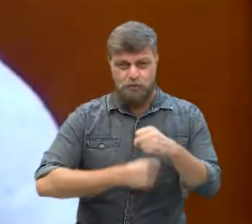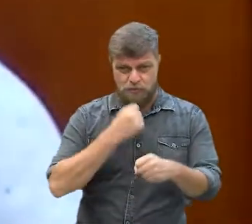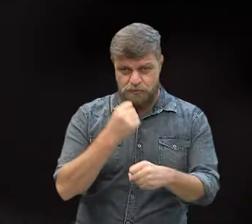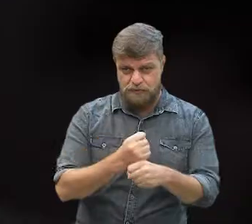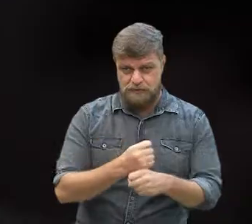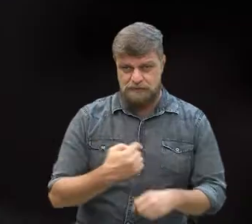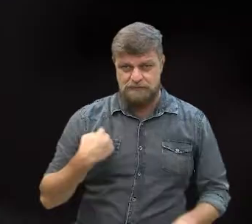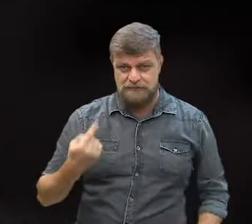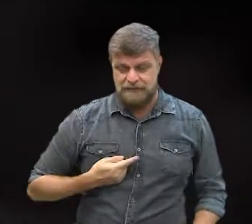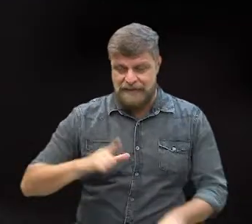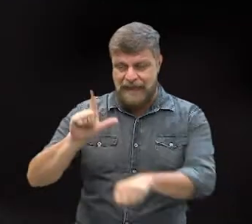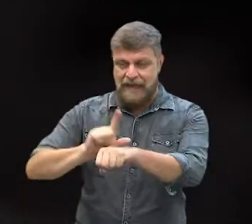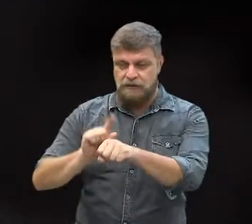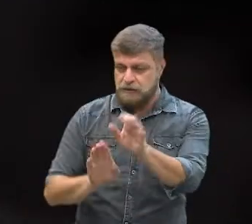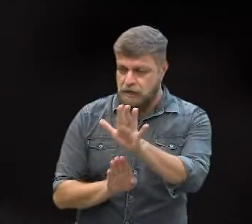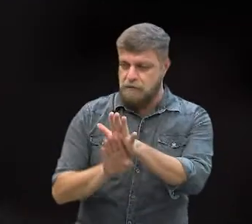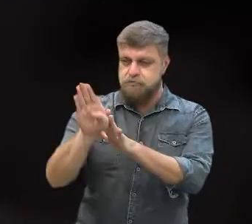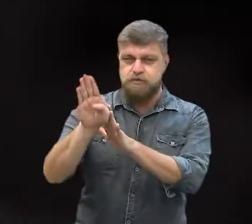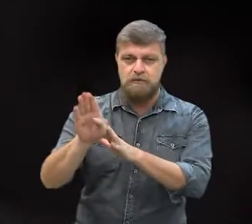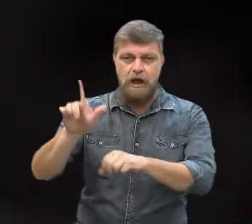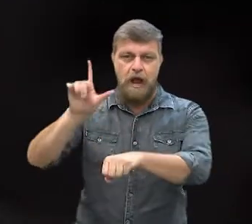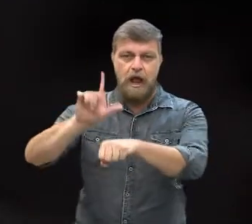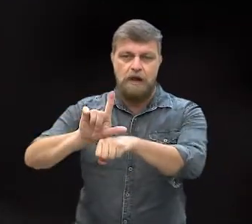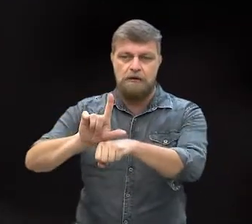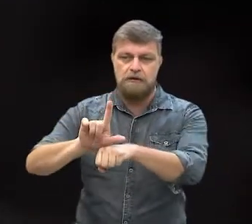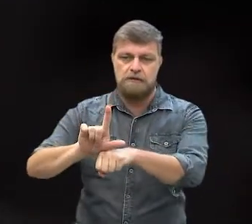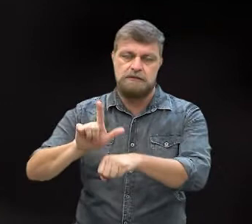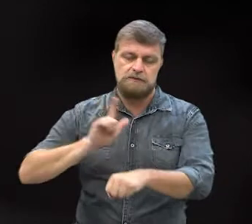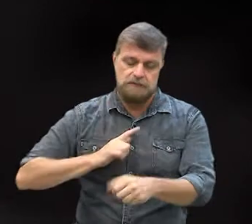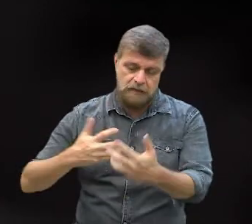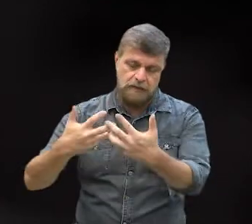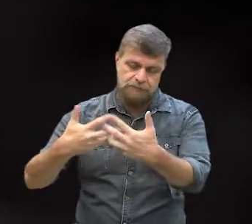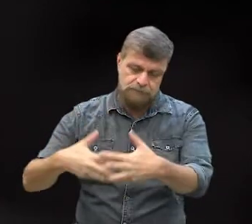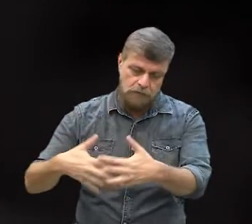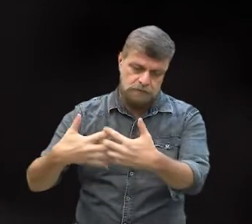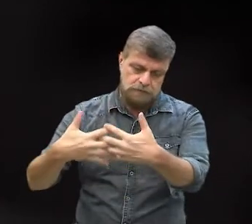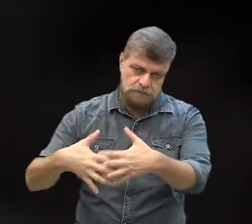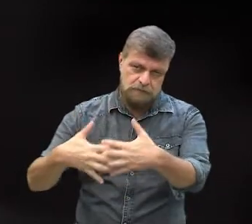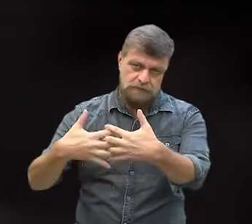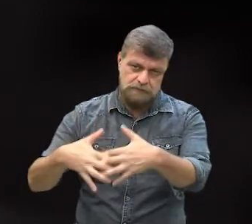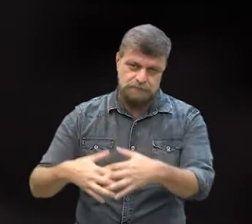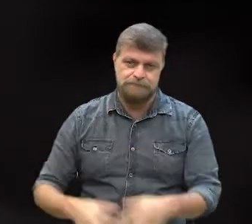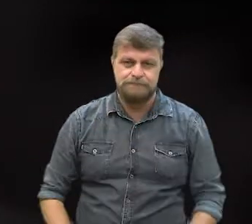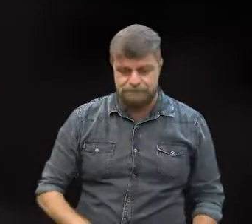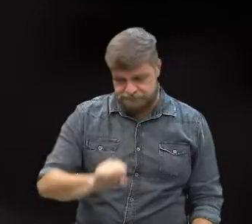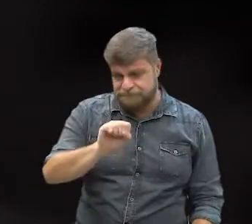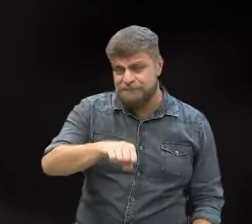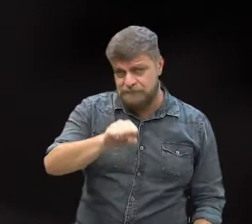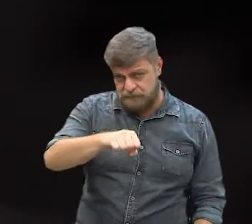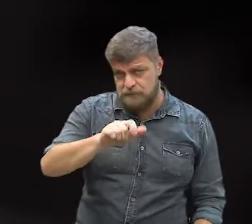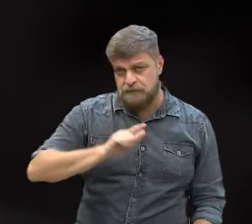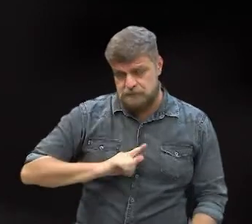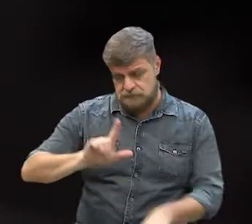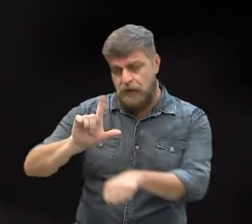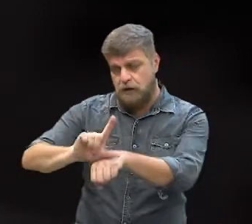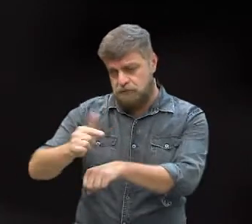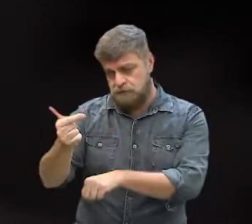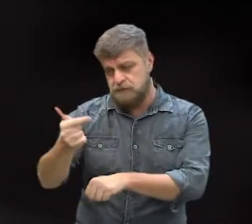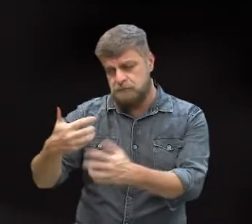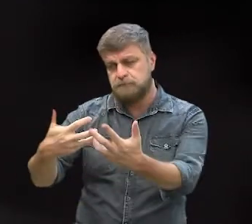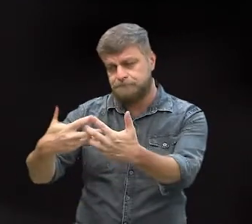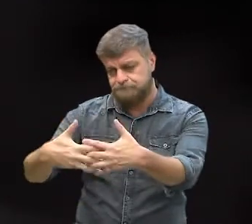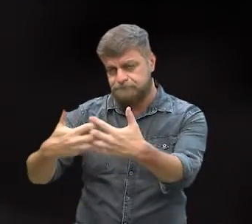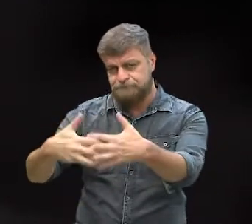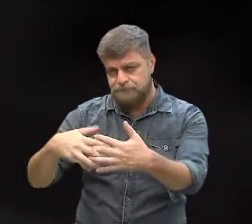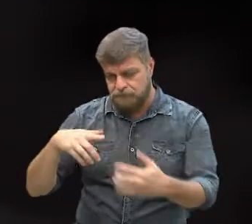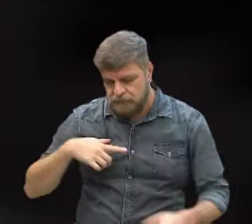ano, em vez da loja decolar, ela simplesmente existiu, teoricamente. Mas ela se manteve. Ela se manteve, graças a Deus a